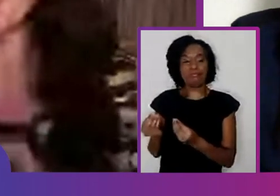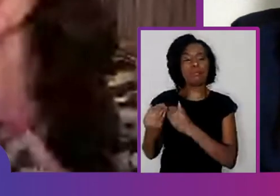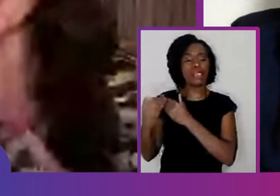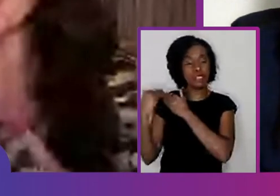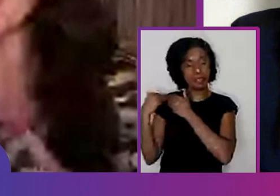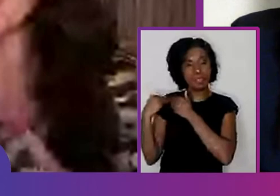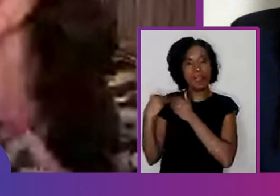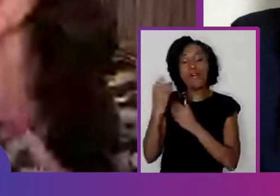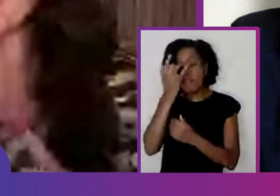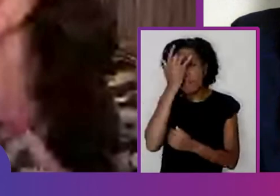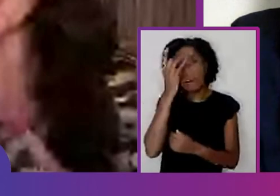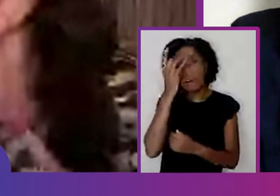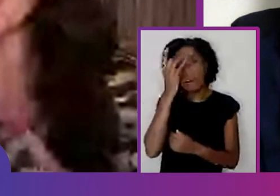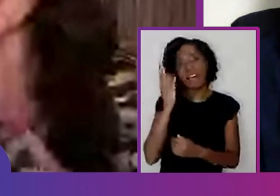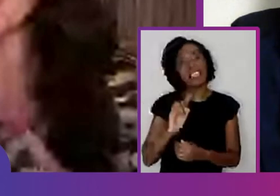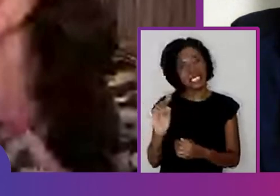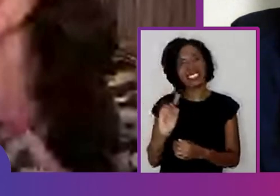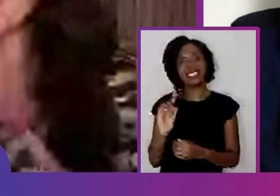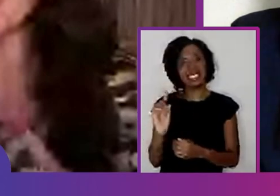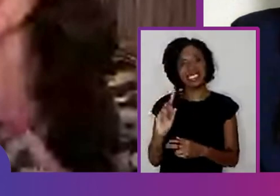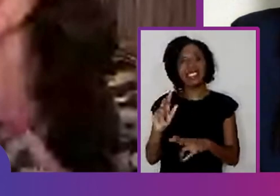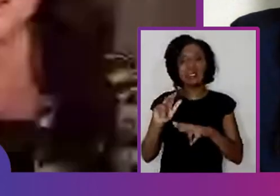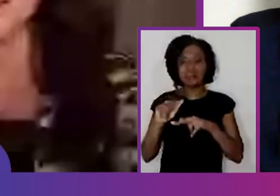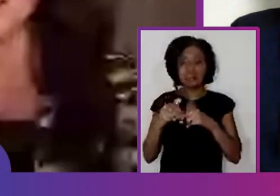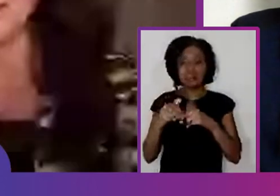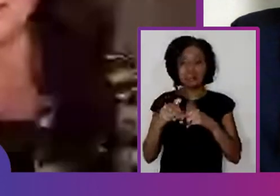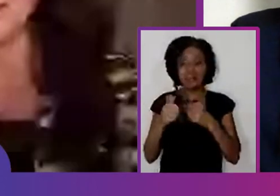e eu percebe. acho que é por isso que os pais estão tapados Não. aqui, né?